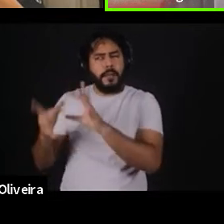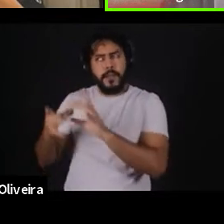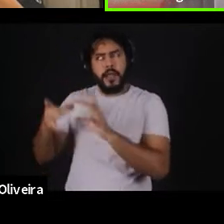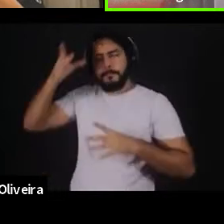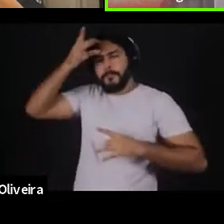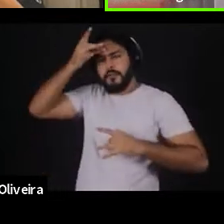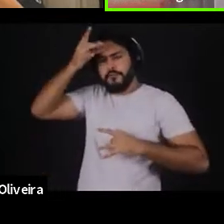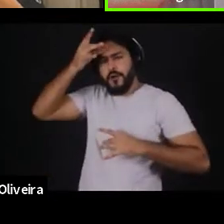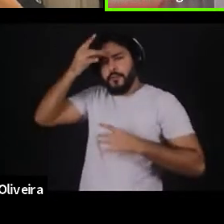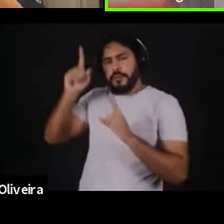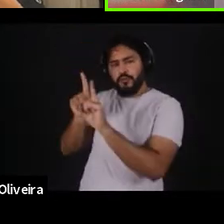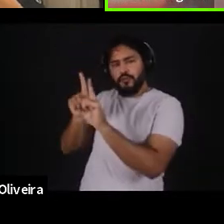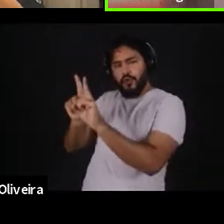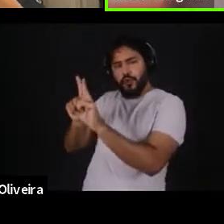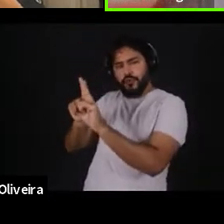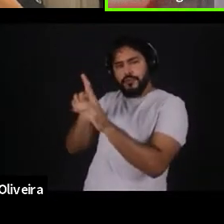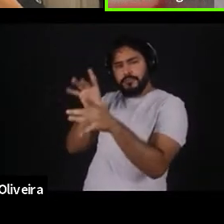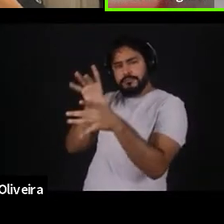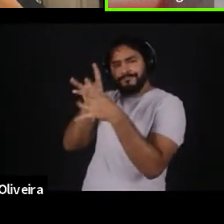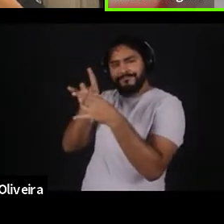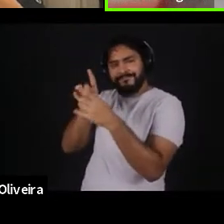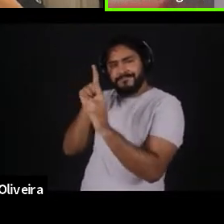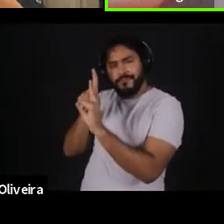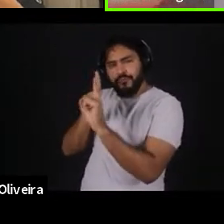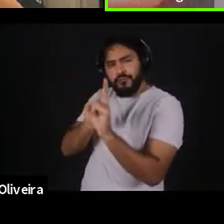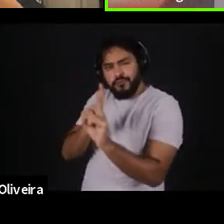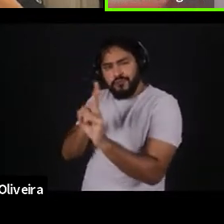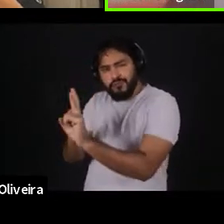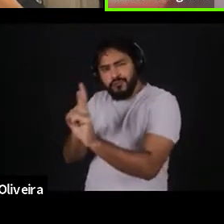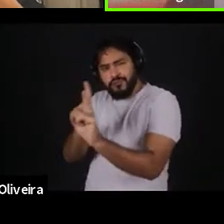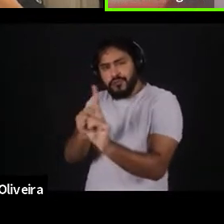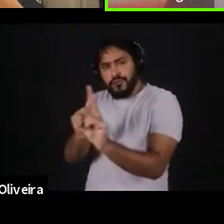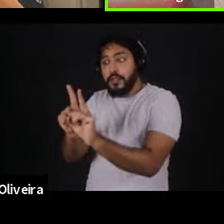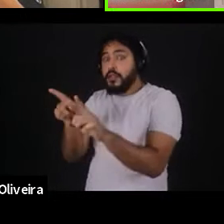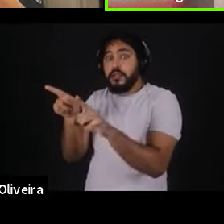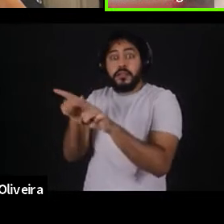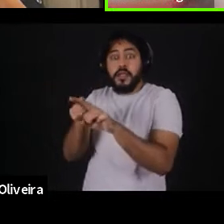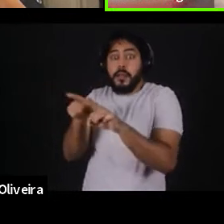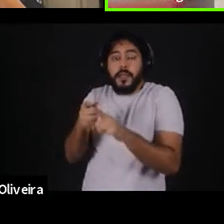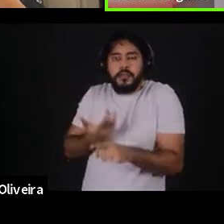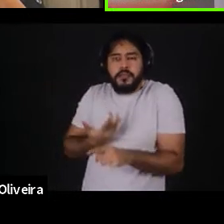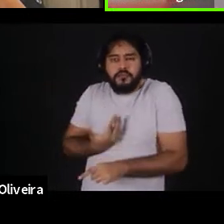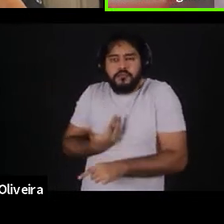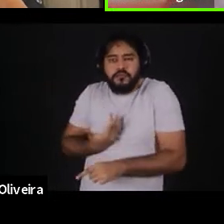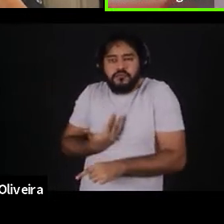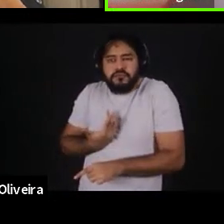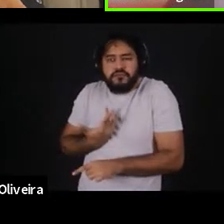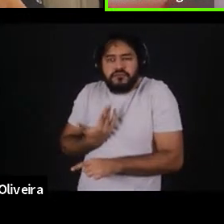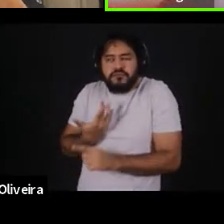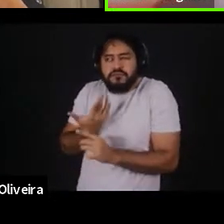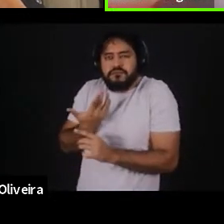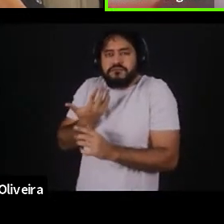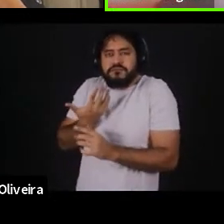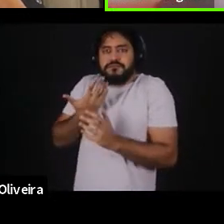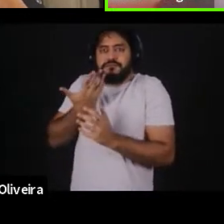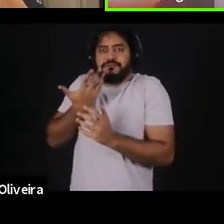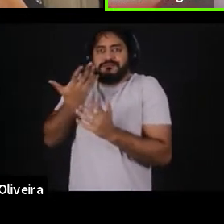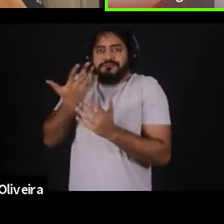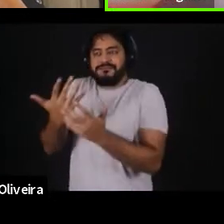dos dois, mas também alguma fagulha, assim, alguma coisa que se acende e que o andar, o caminhar da coisa se dá.